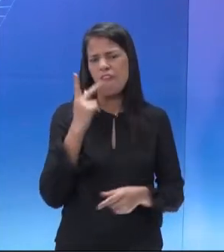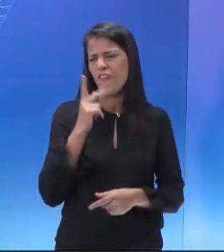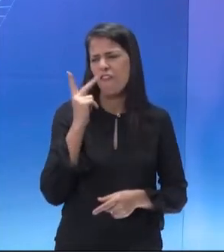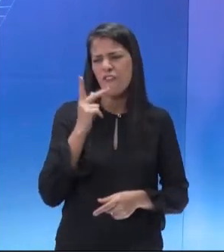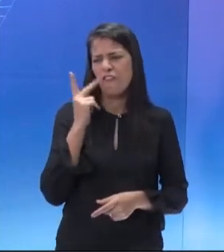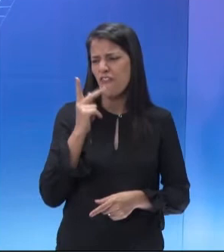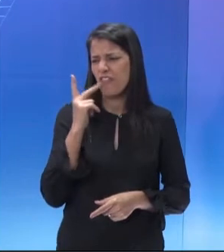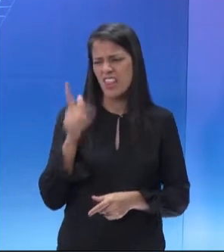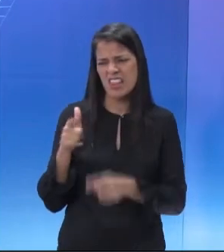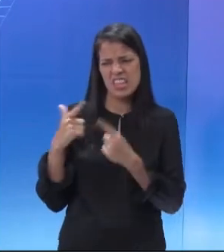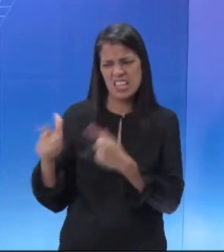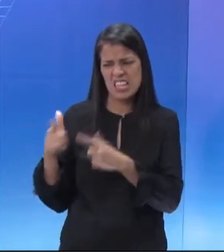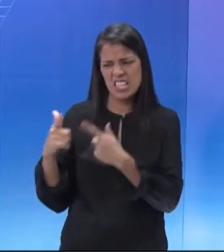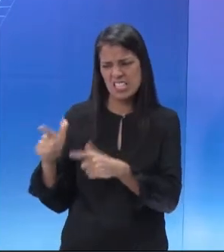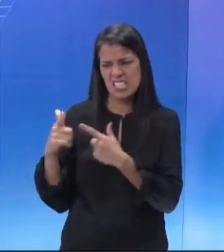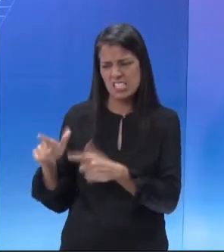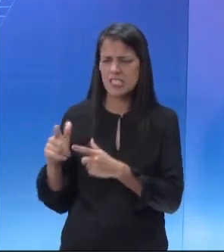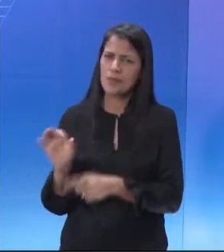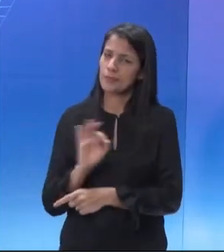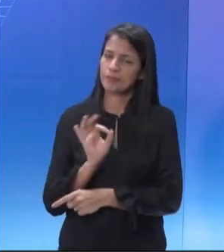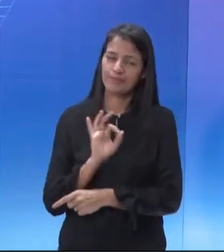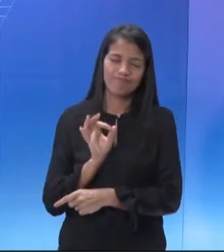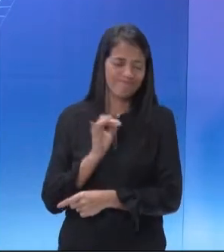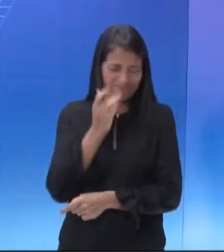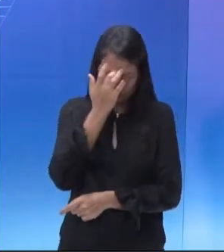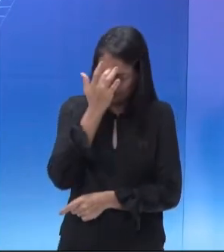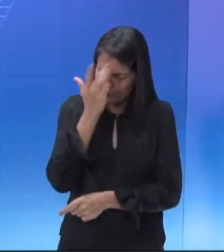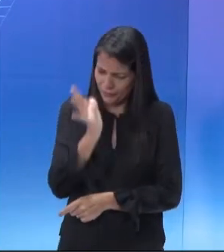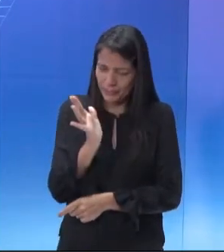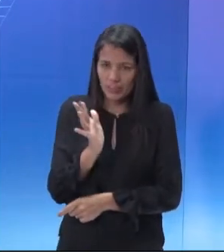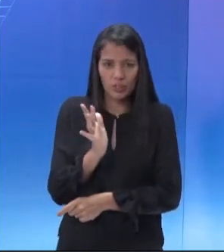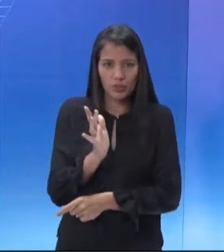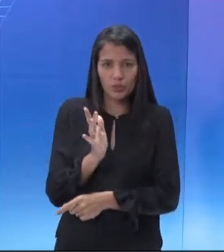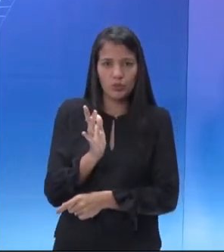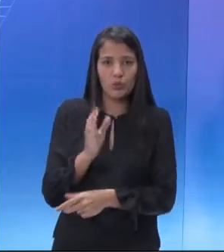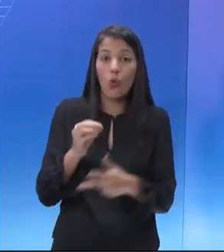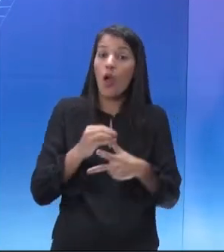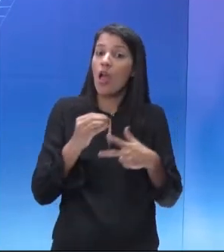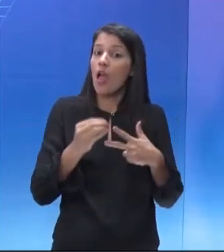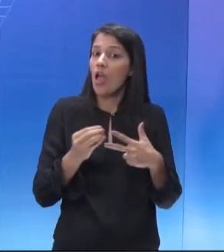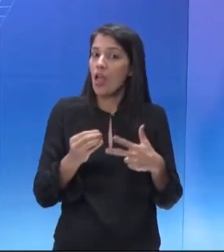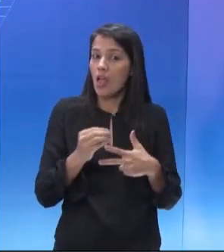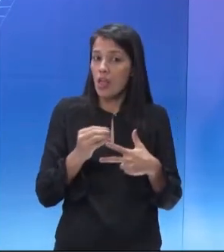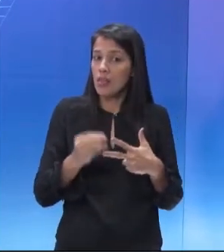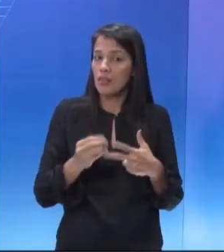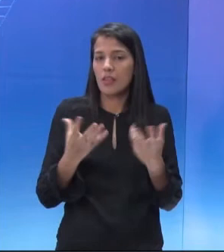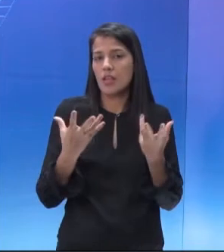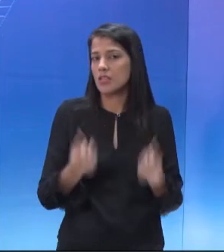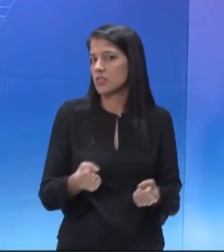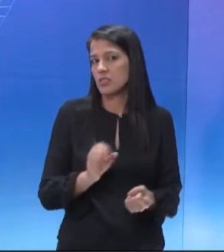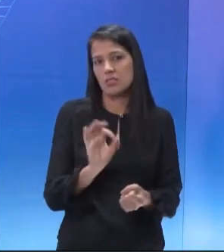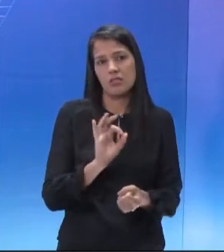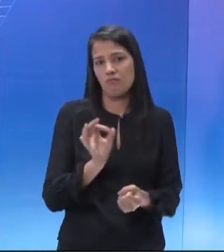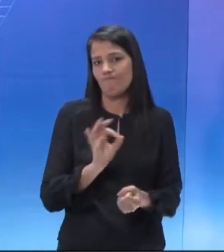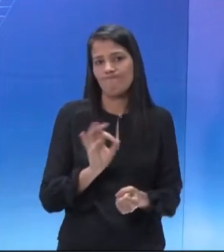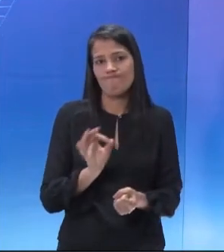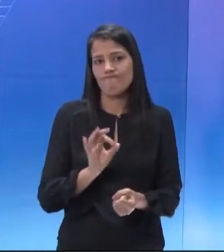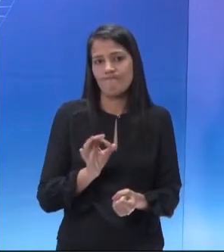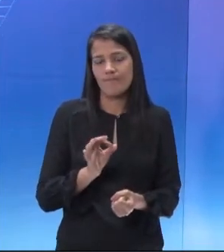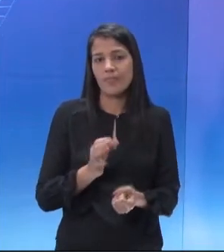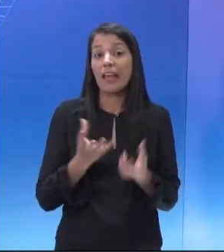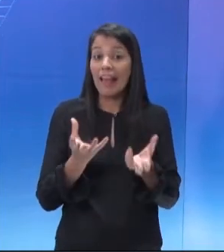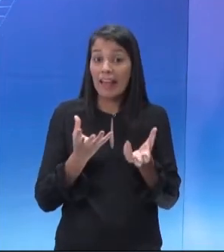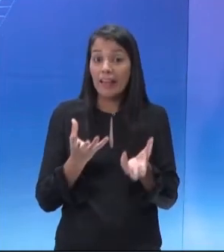propina e os corruptos. Isso não adianta você escrever. Falar mal é muito fácil. Escrever criticando é